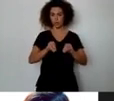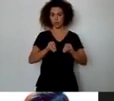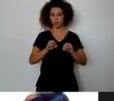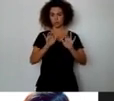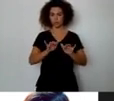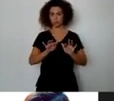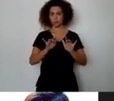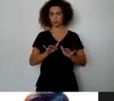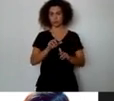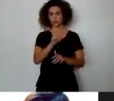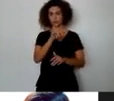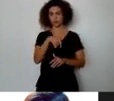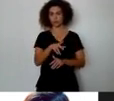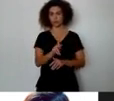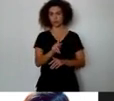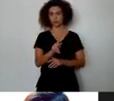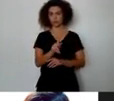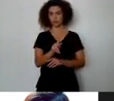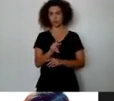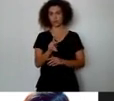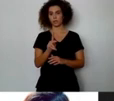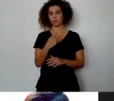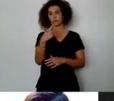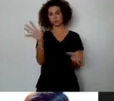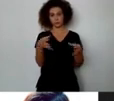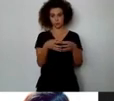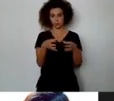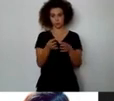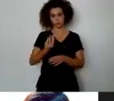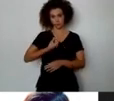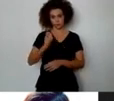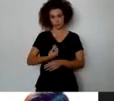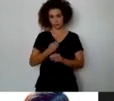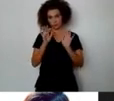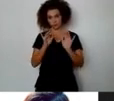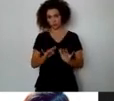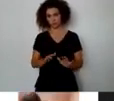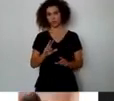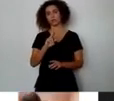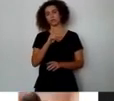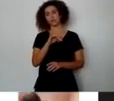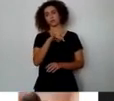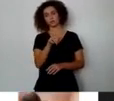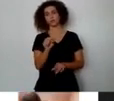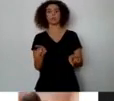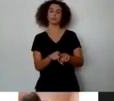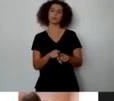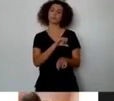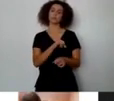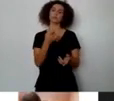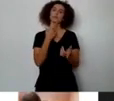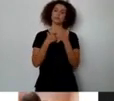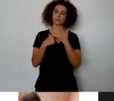o link dos grupos, né, que você participa. E o Céia também, se quiser já postar alguma Beleza.